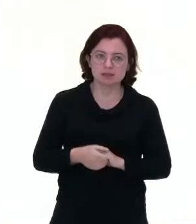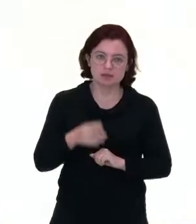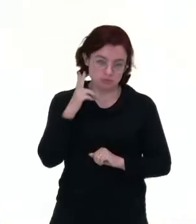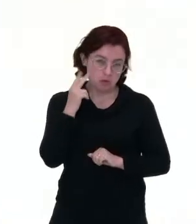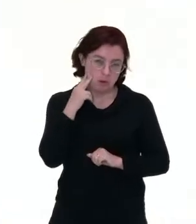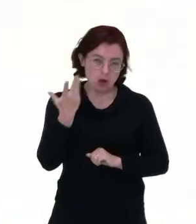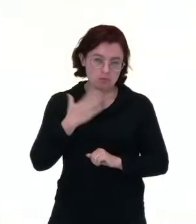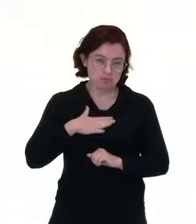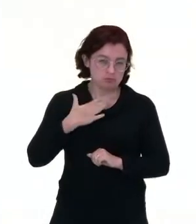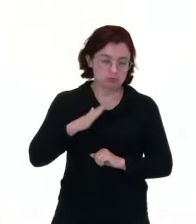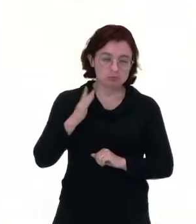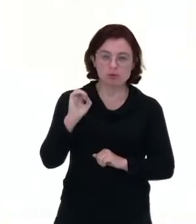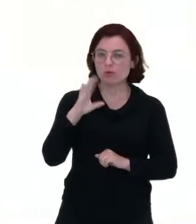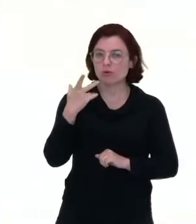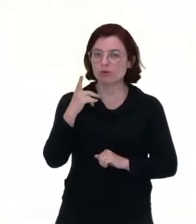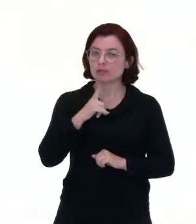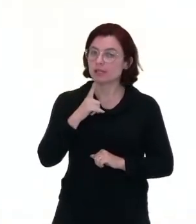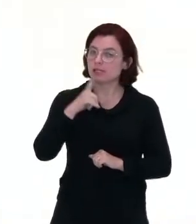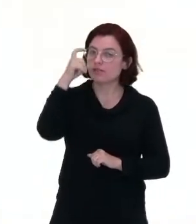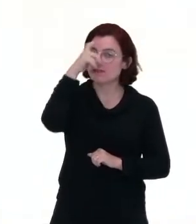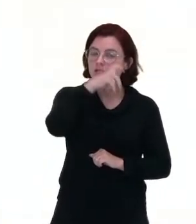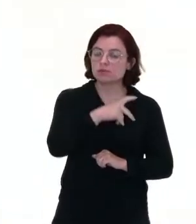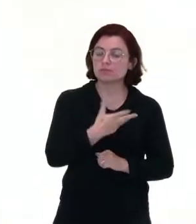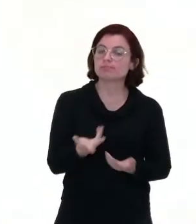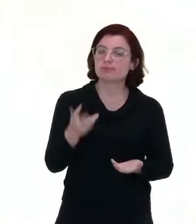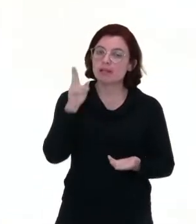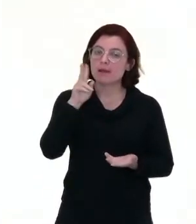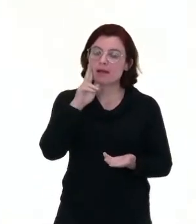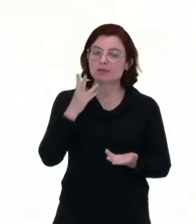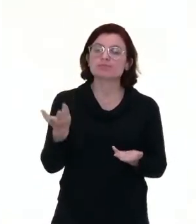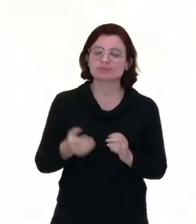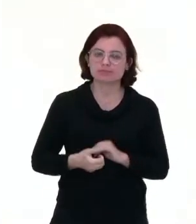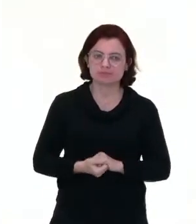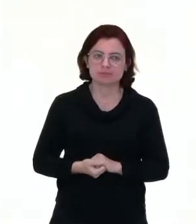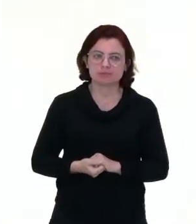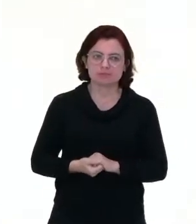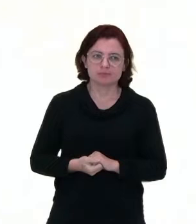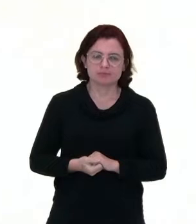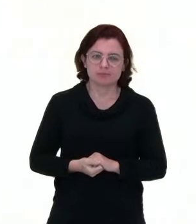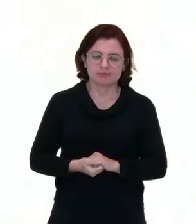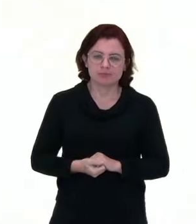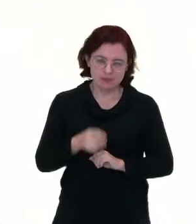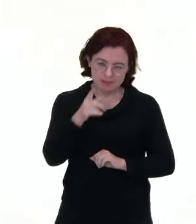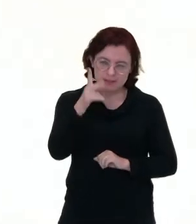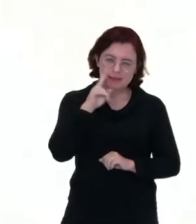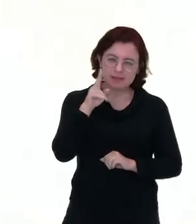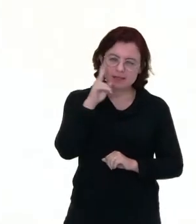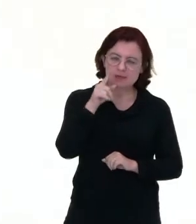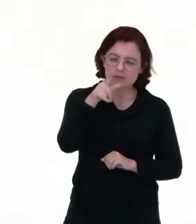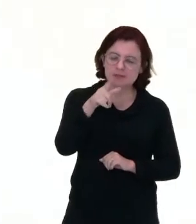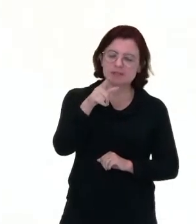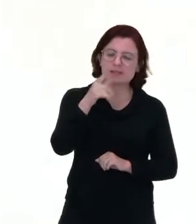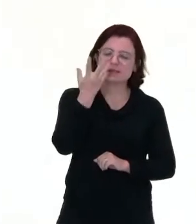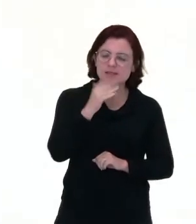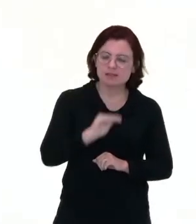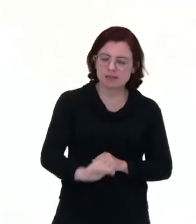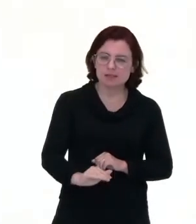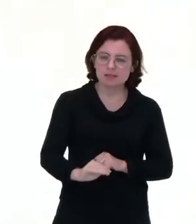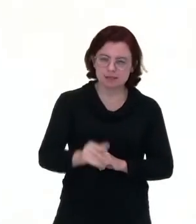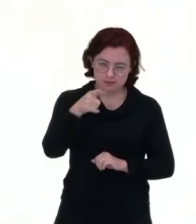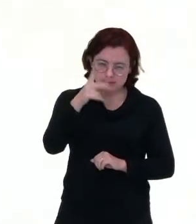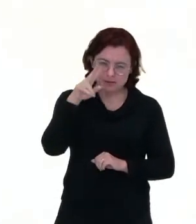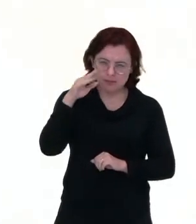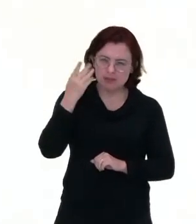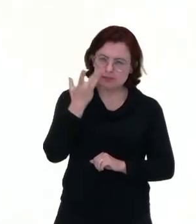tranquilo ou será que talvez teria dificuldade para lembrar? Lembre-se de quando era pequenininho, né? Você